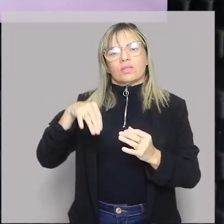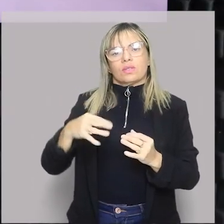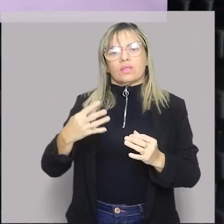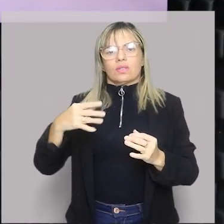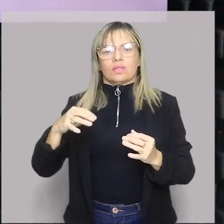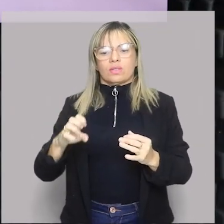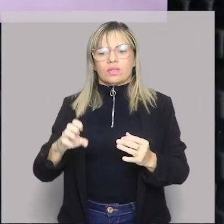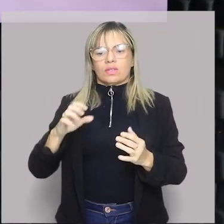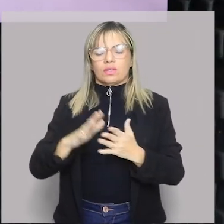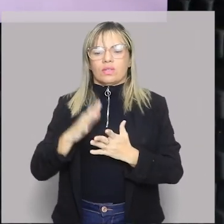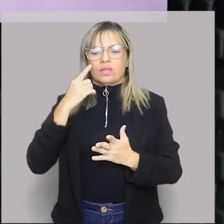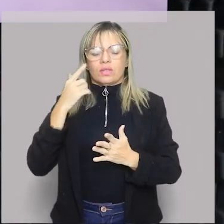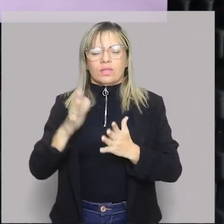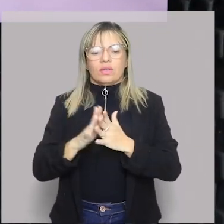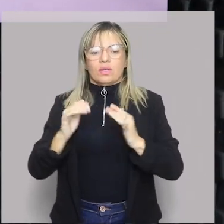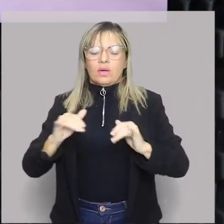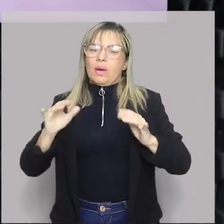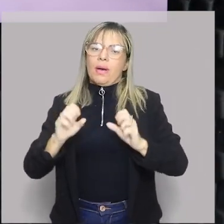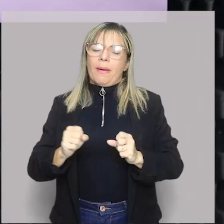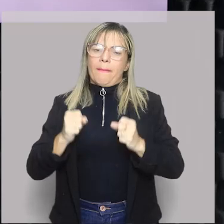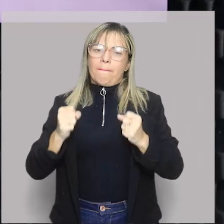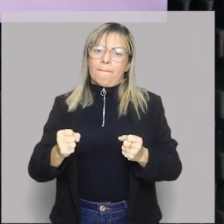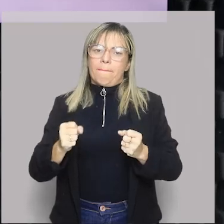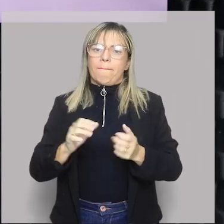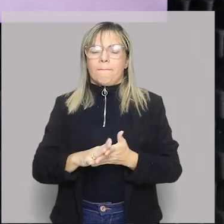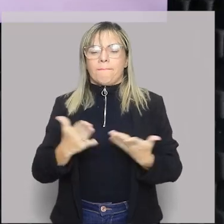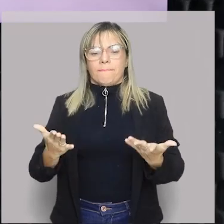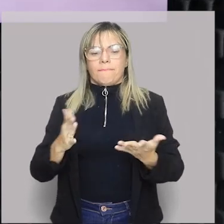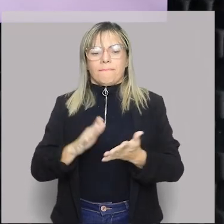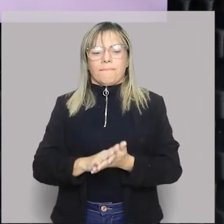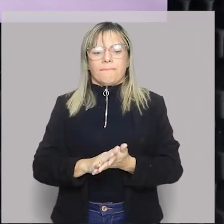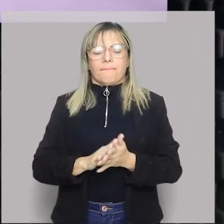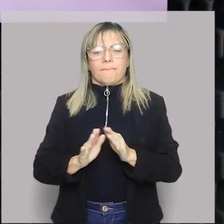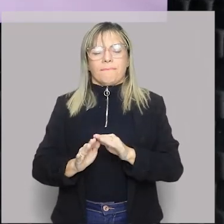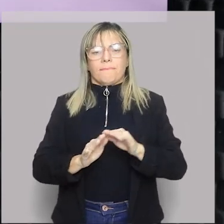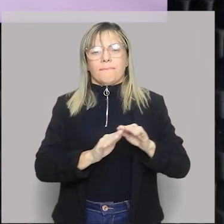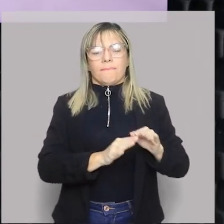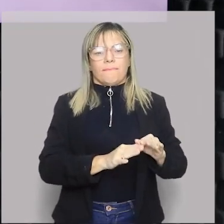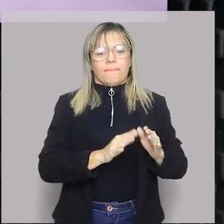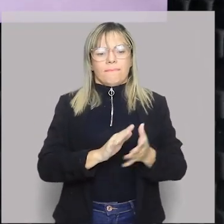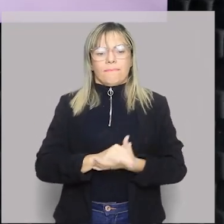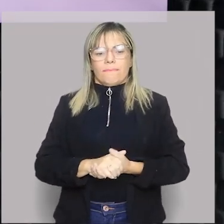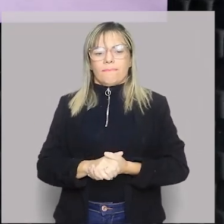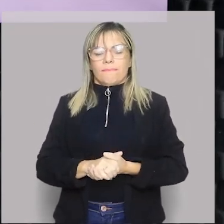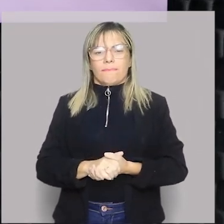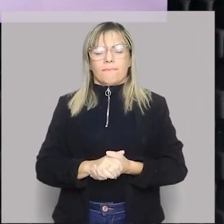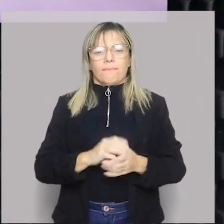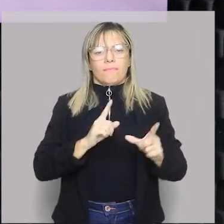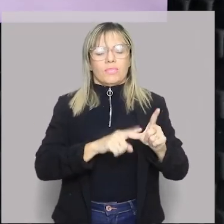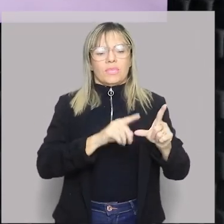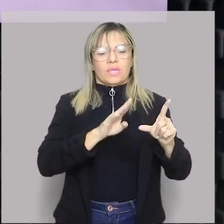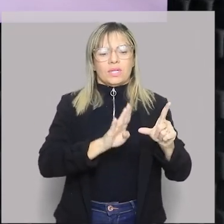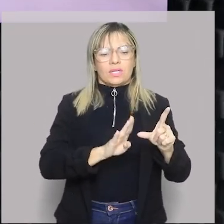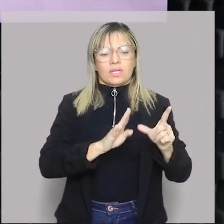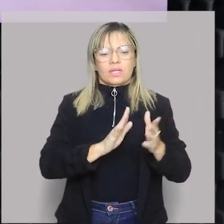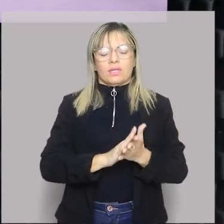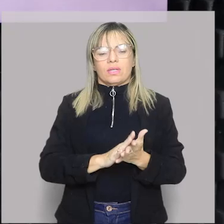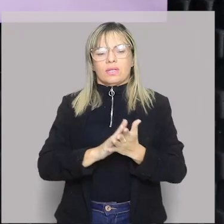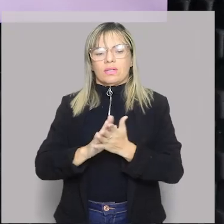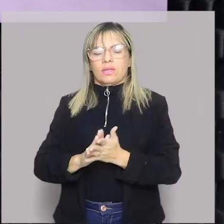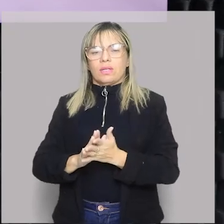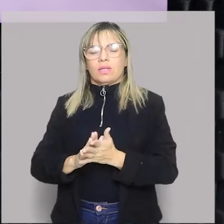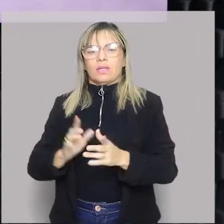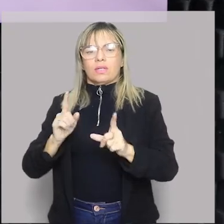resumida, certo? Pode ser? Pode. Vamos reservar. Então, a gente tem reservado aqui a letra B, resenha, e